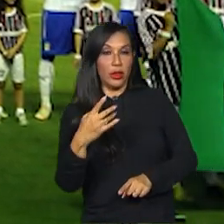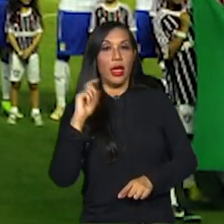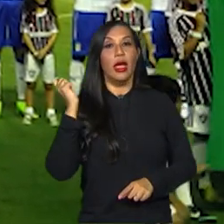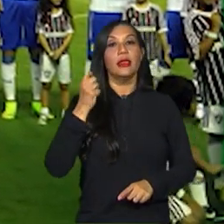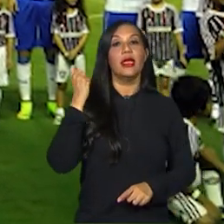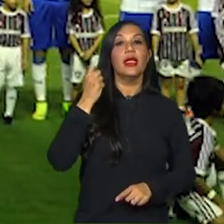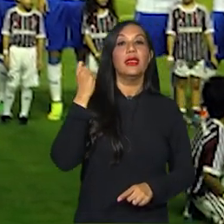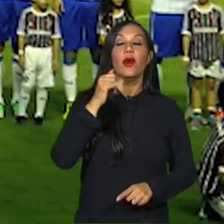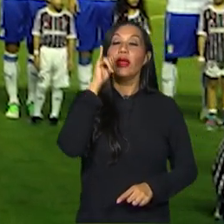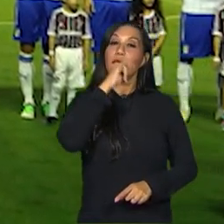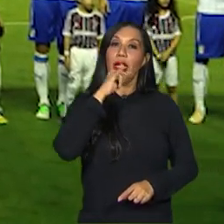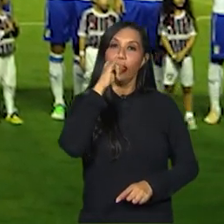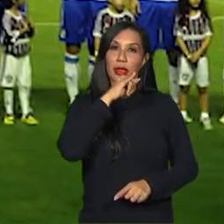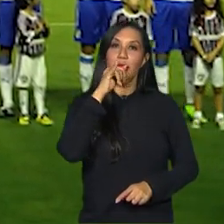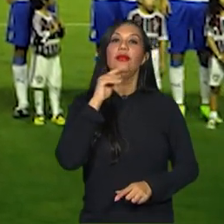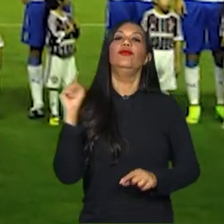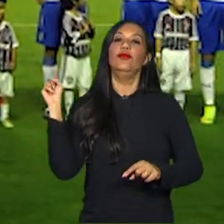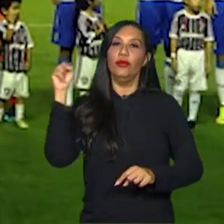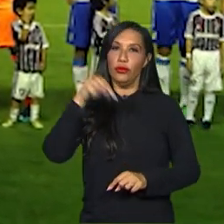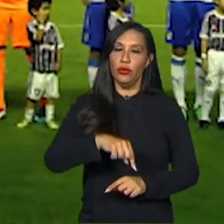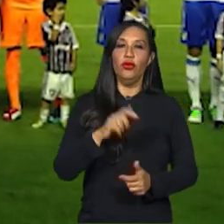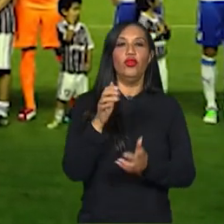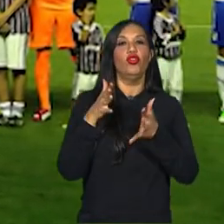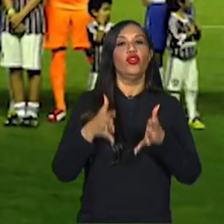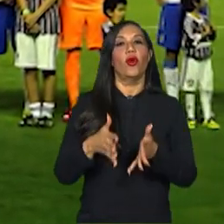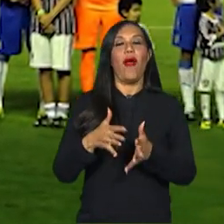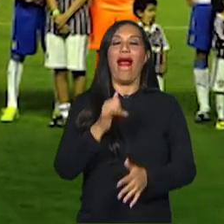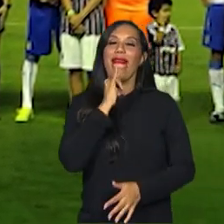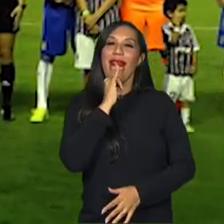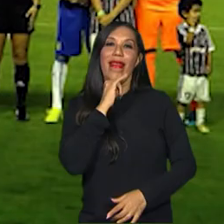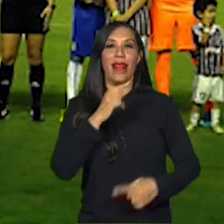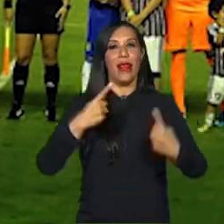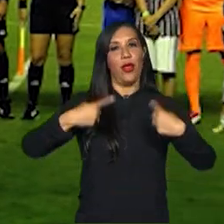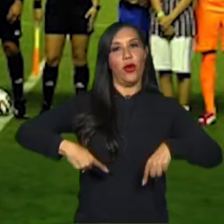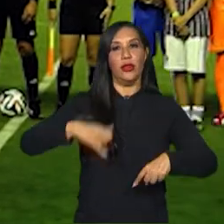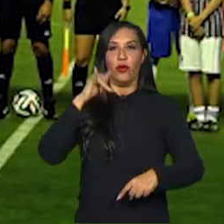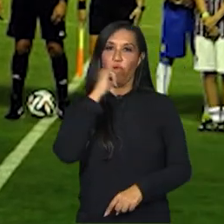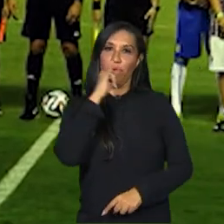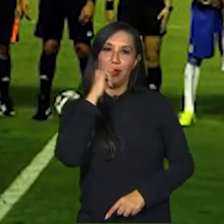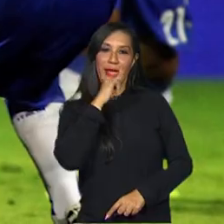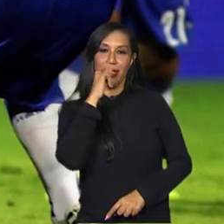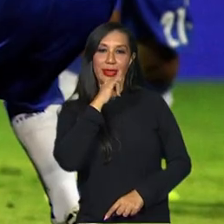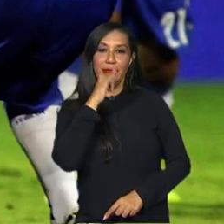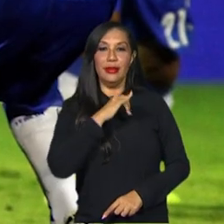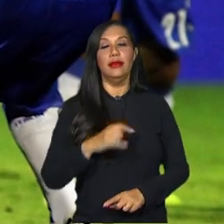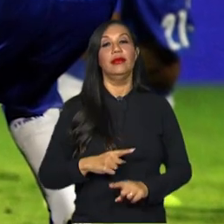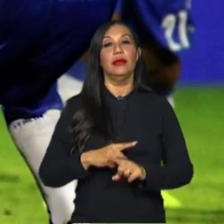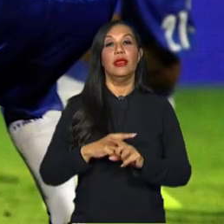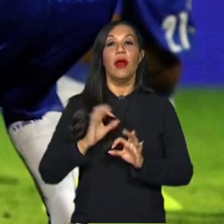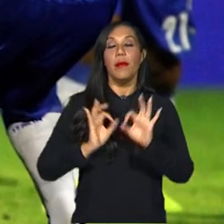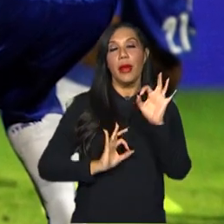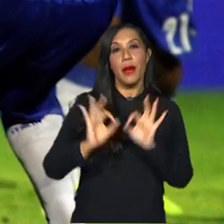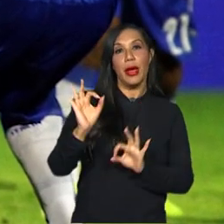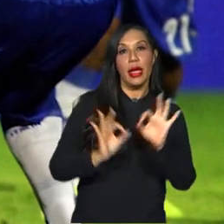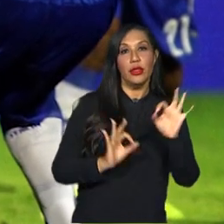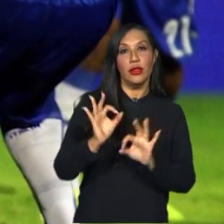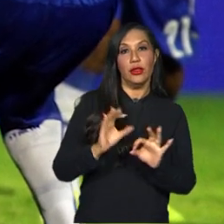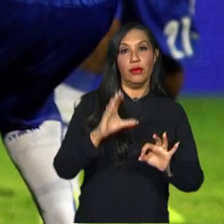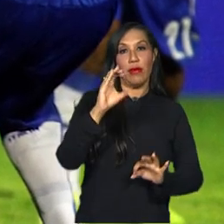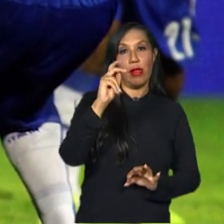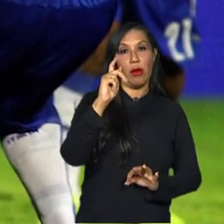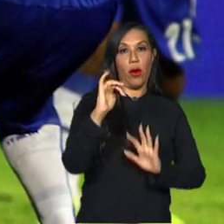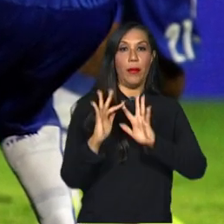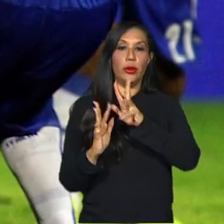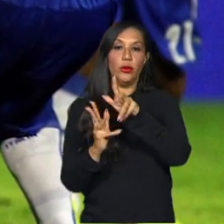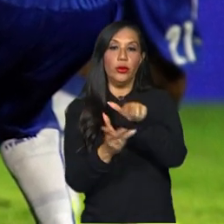seleção italiana esteve ali jogando um amistoso contra o Fluminense. Já nos preparativos para a Copa do